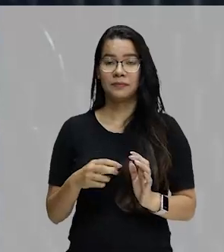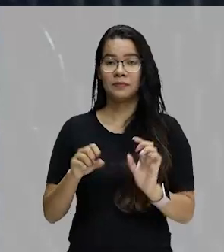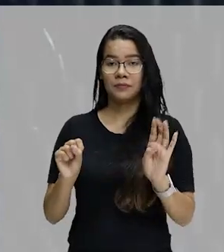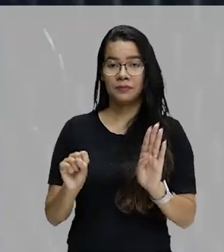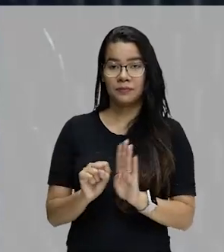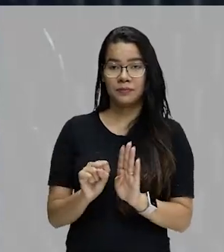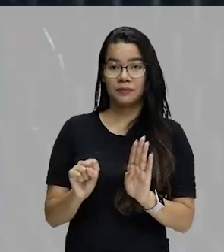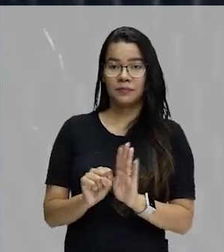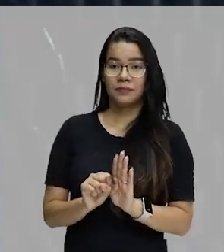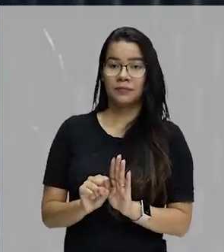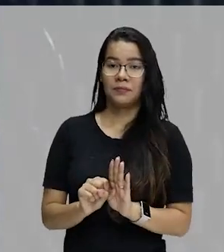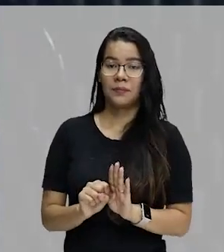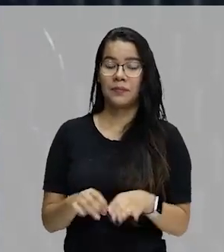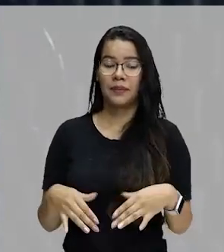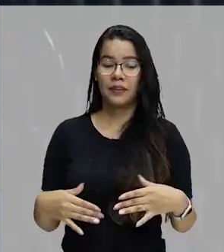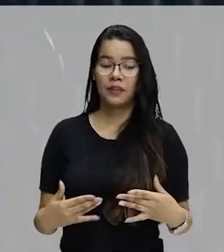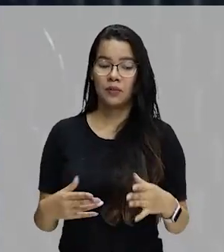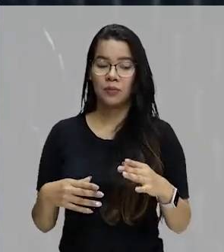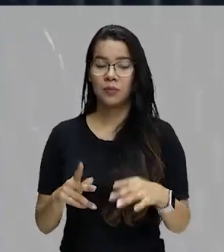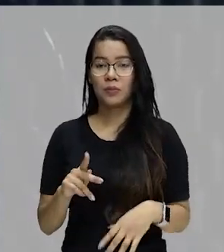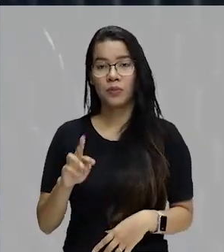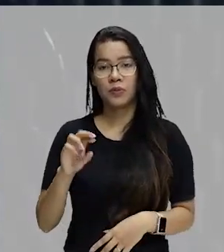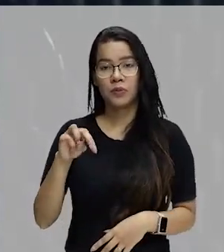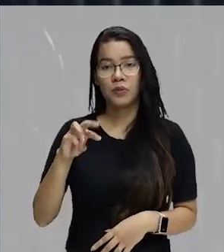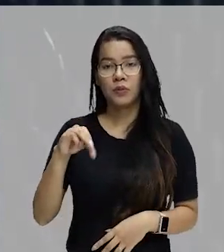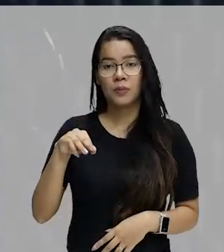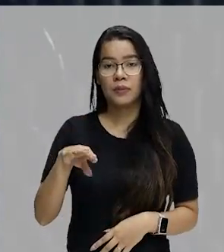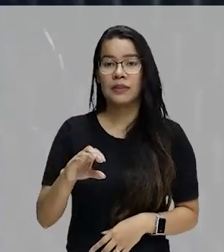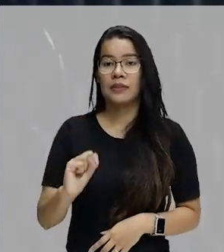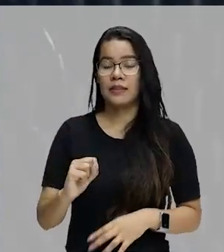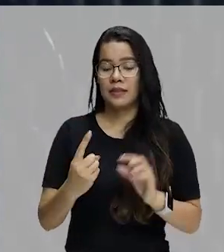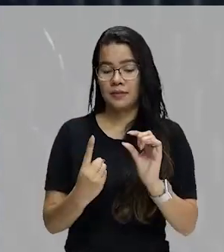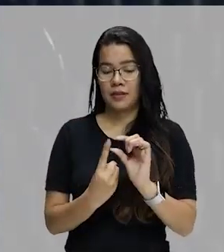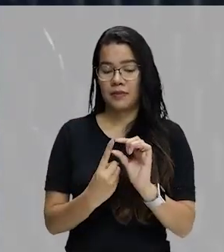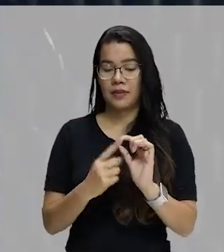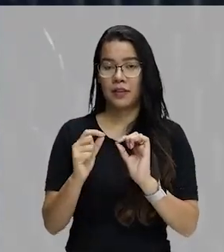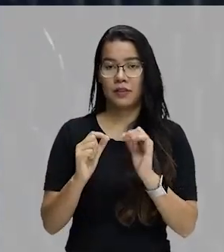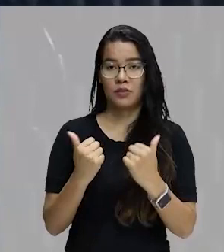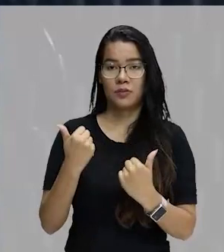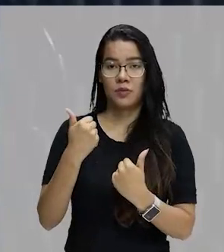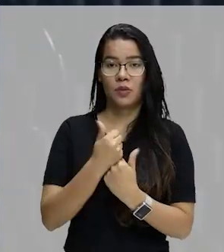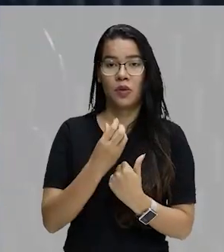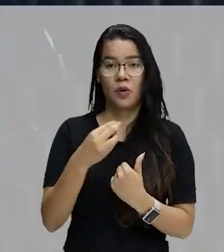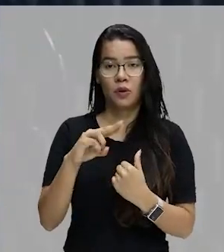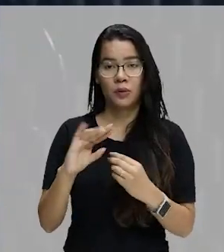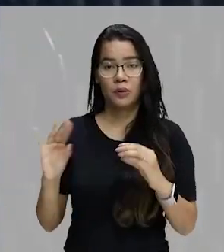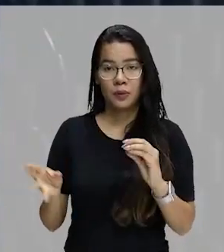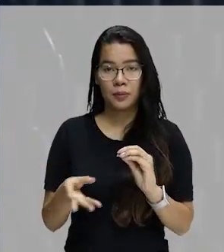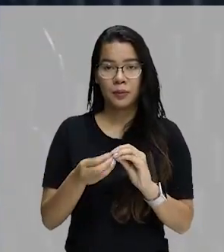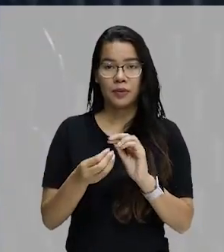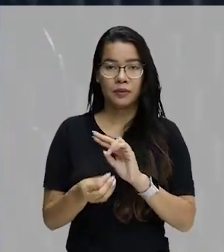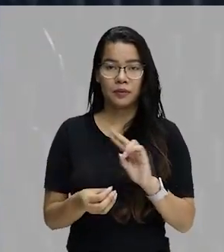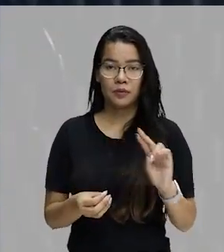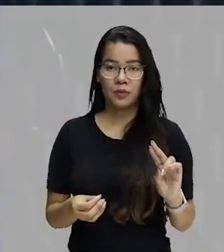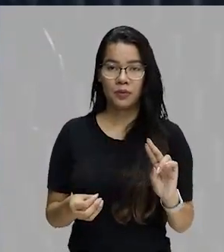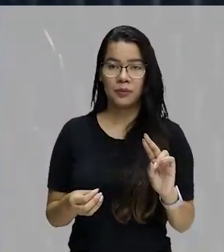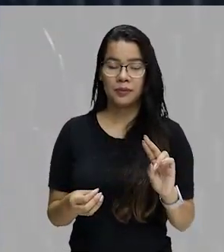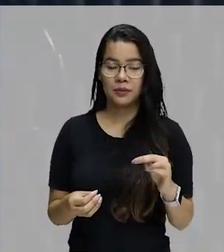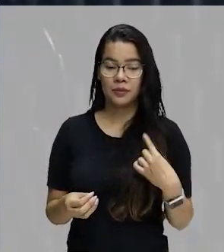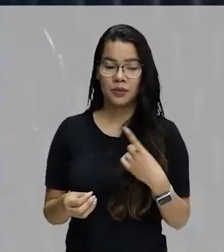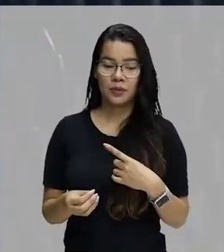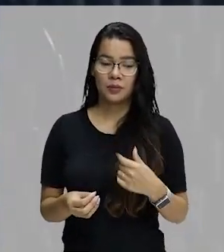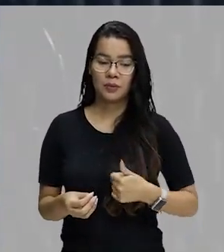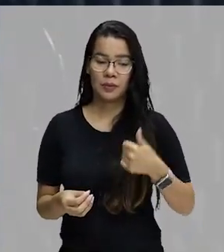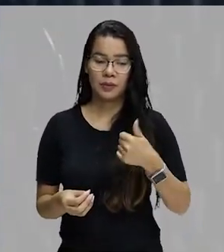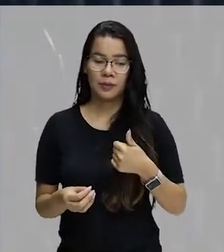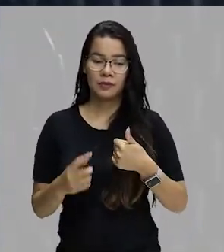palavrinhas que substituem ou complementam um nome. Bom, nosso roteiro de hoje, nós vamos ter primeiro